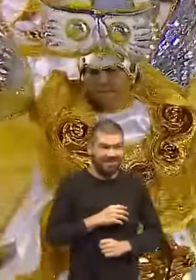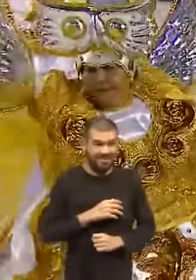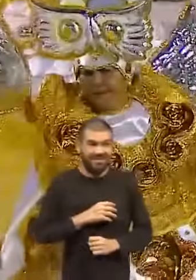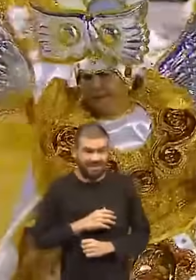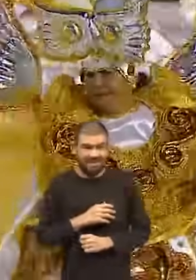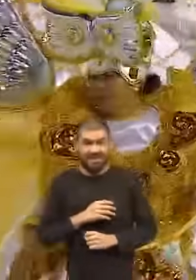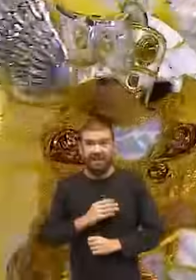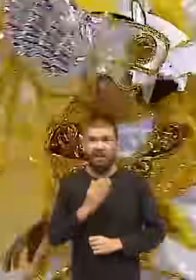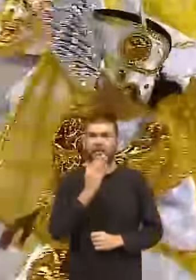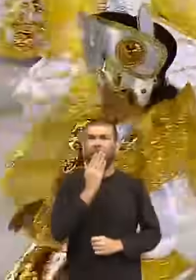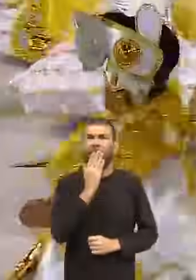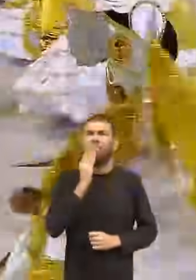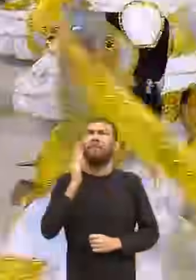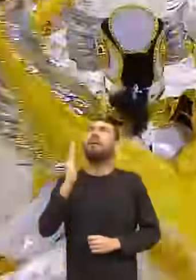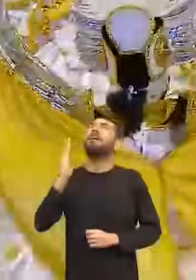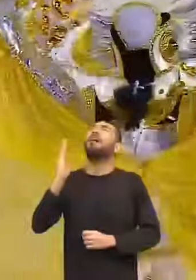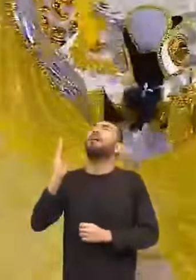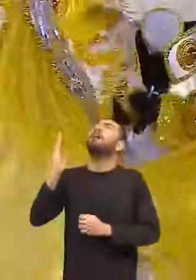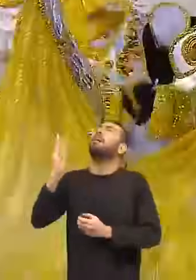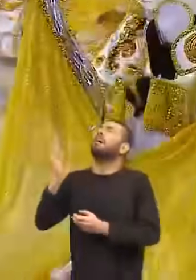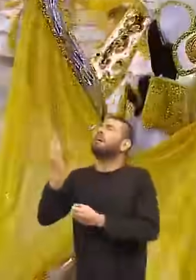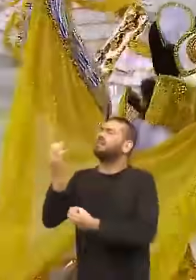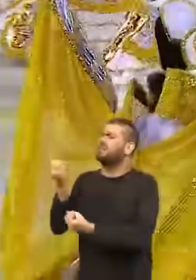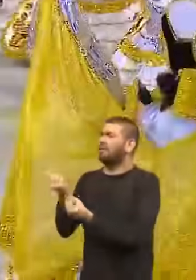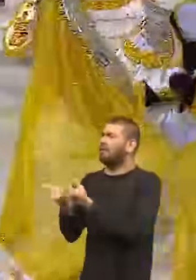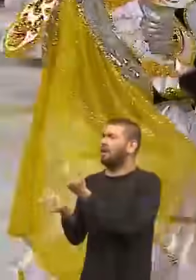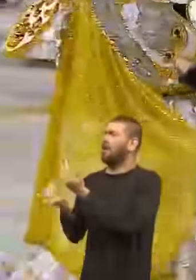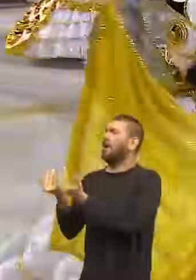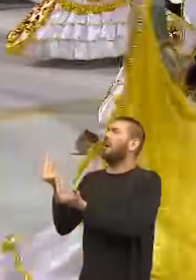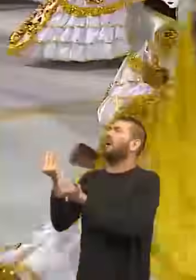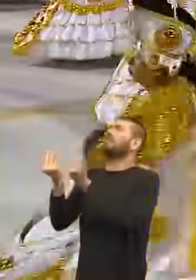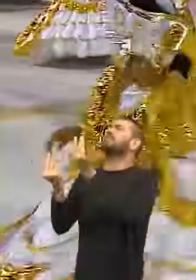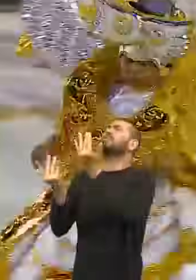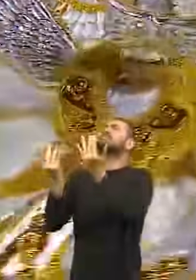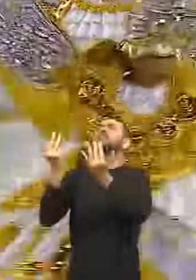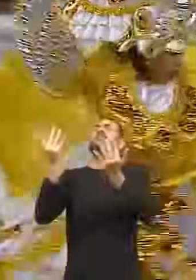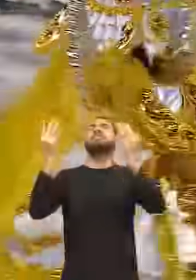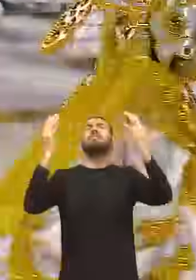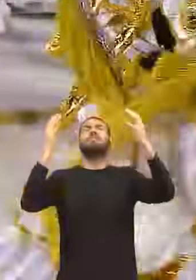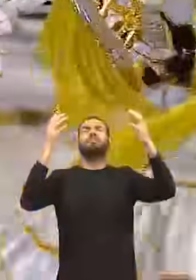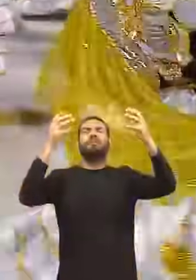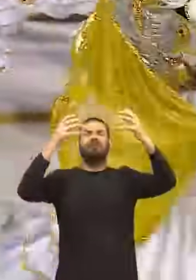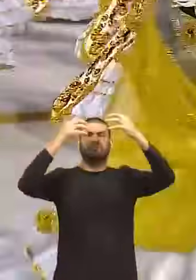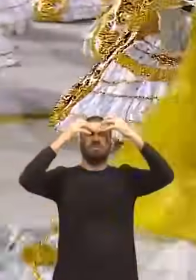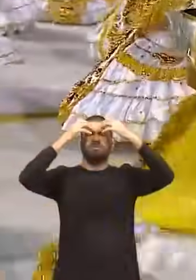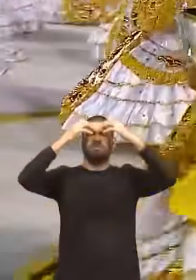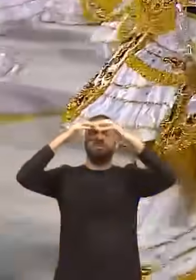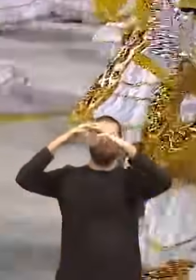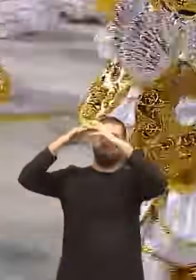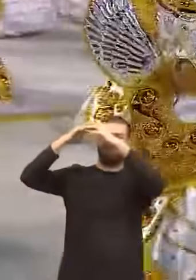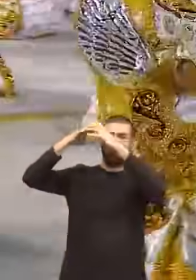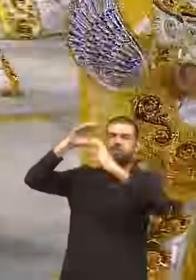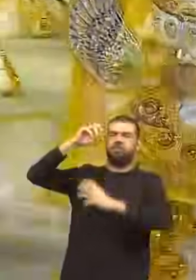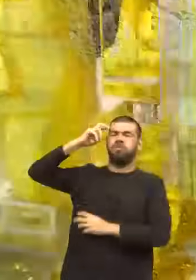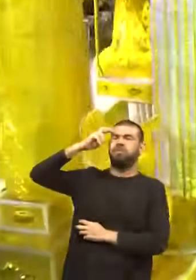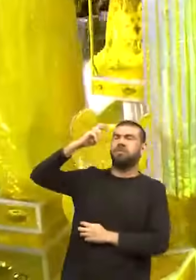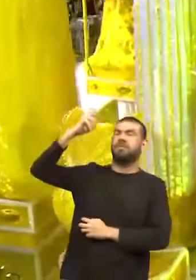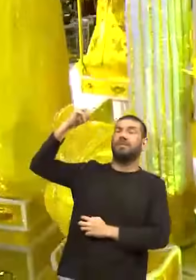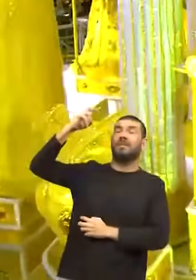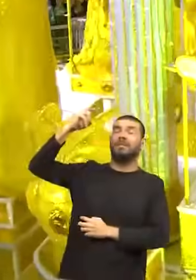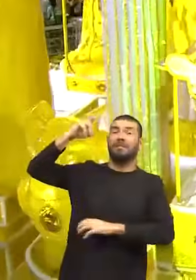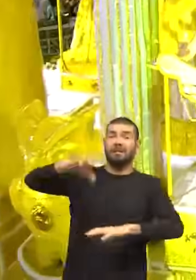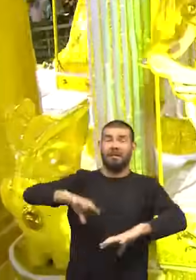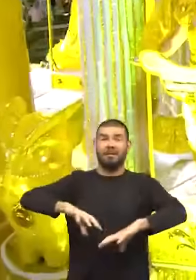Prometeu, acendeu a chama da sabedoria. Mas elas então surgiu a